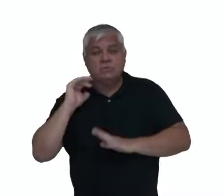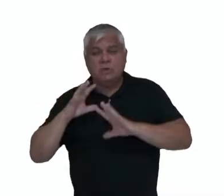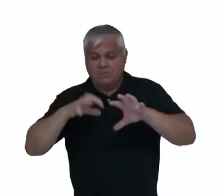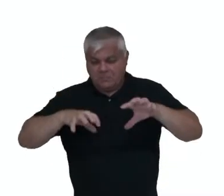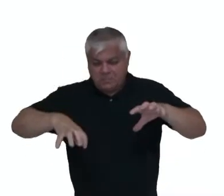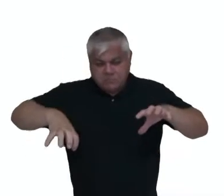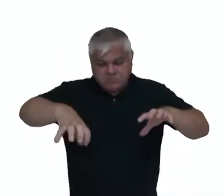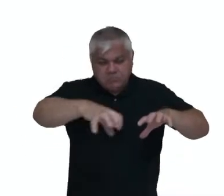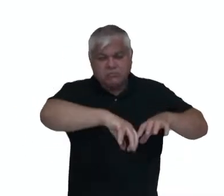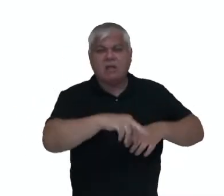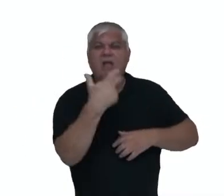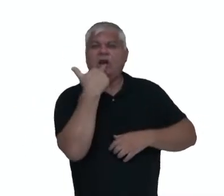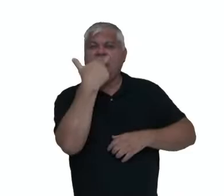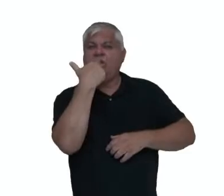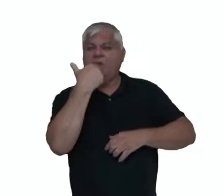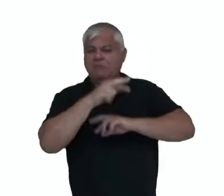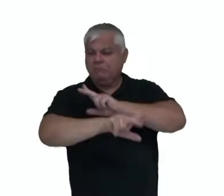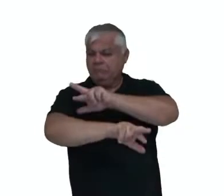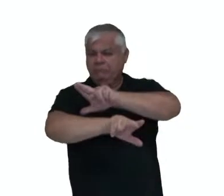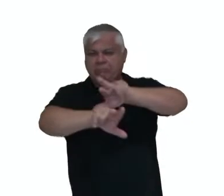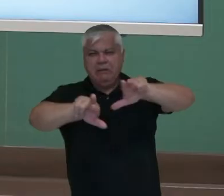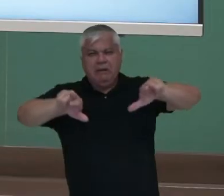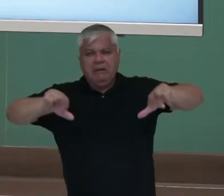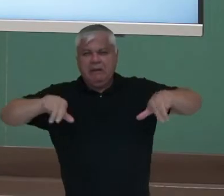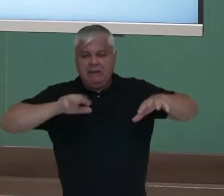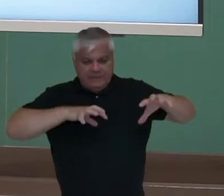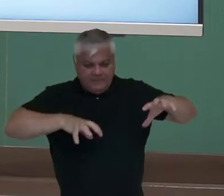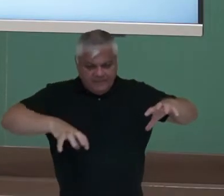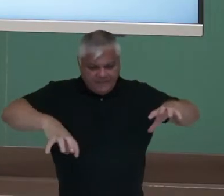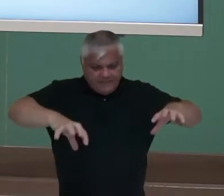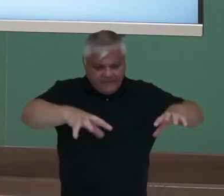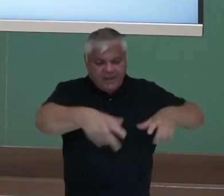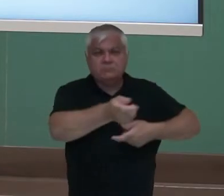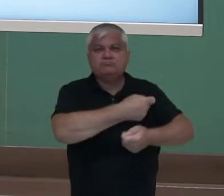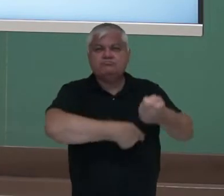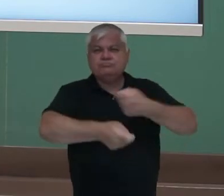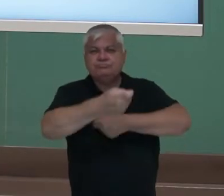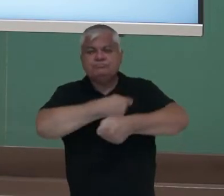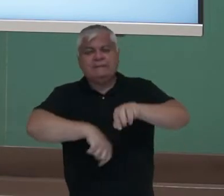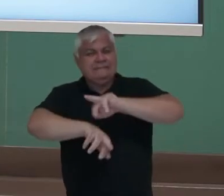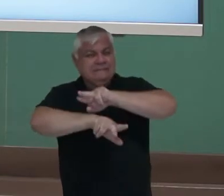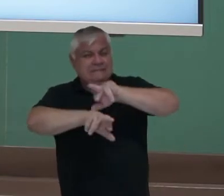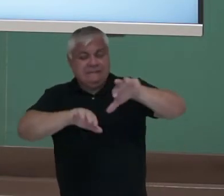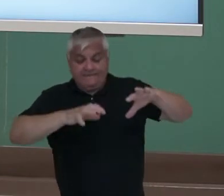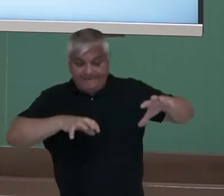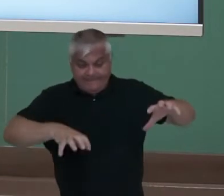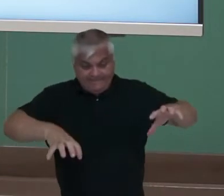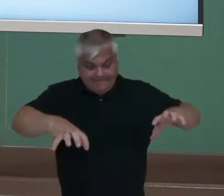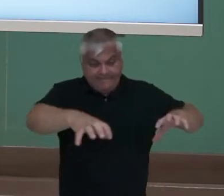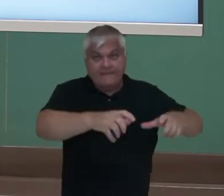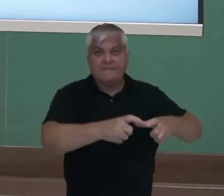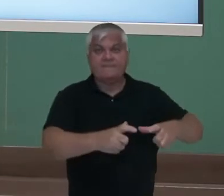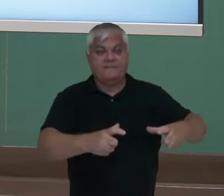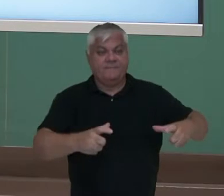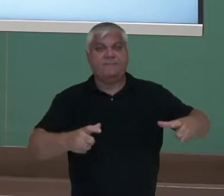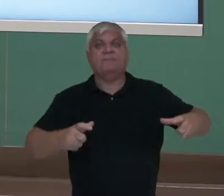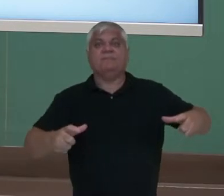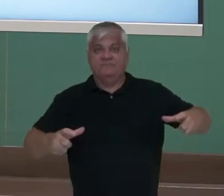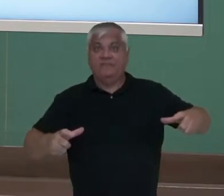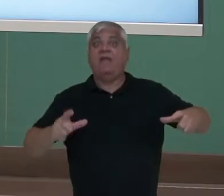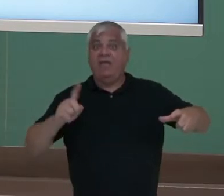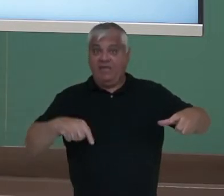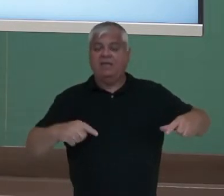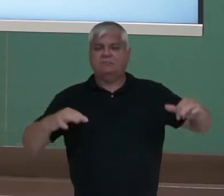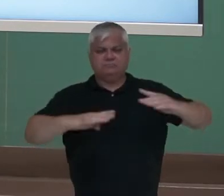de diferentes lugares que, né, vêm ali, os comerciantes, passam a morar em Roma, cosmopolita,